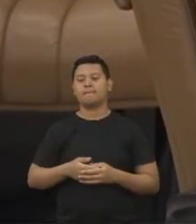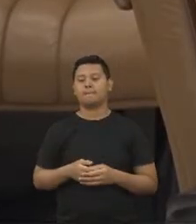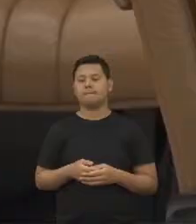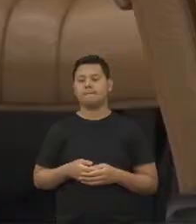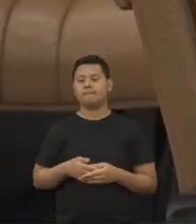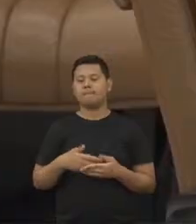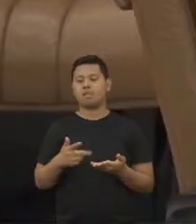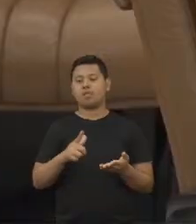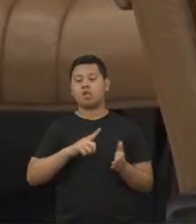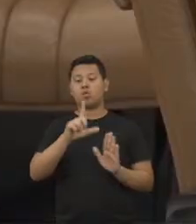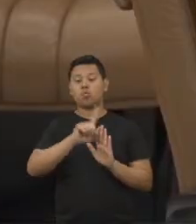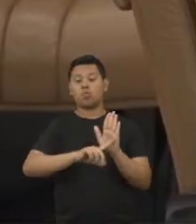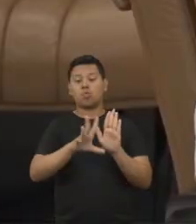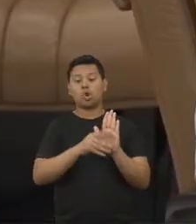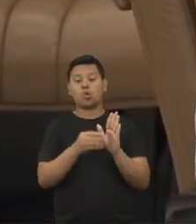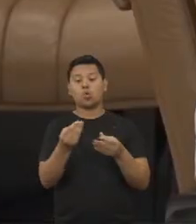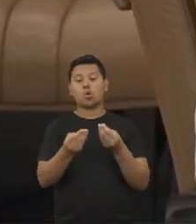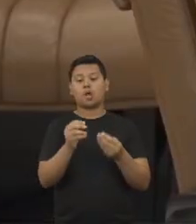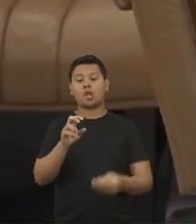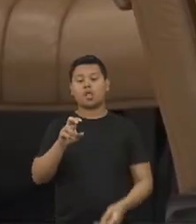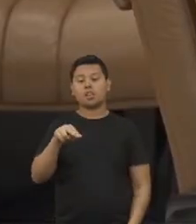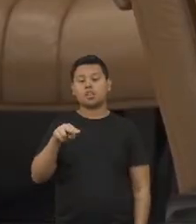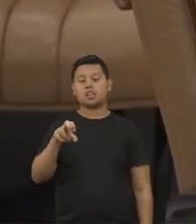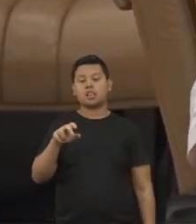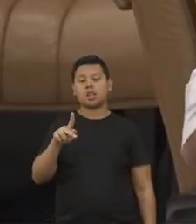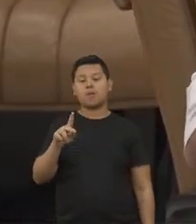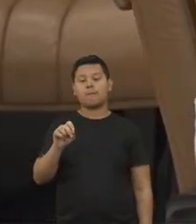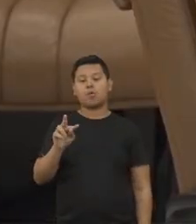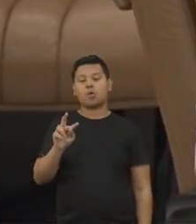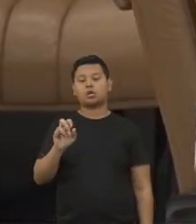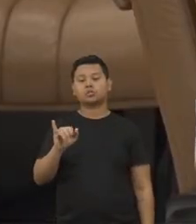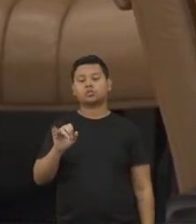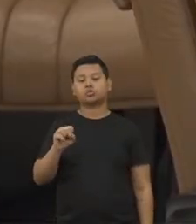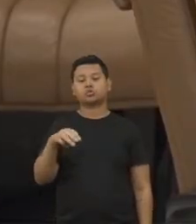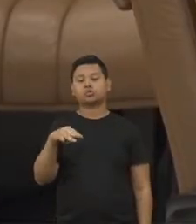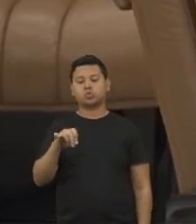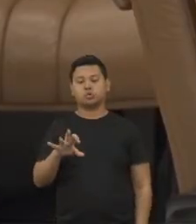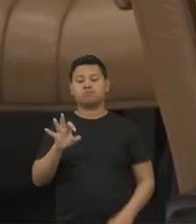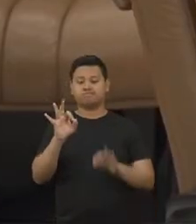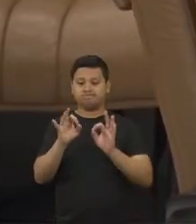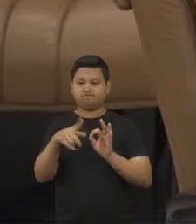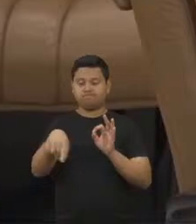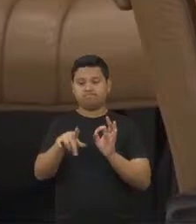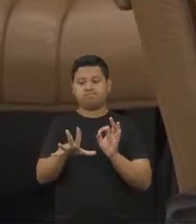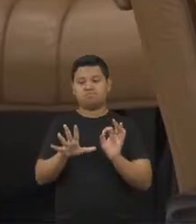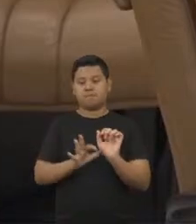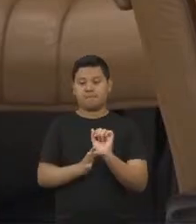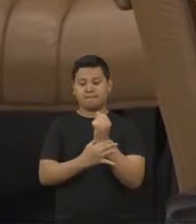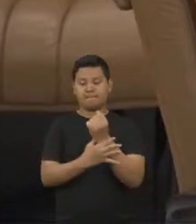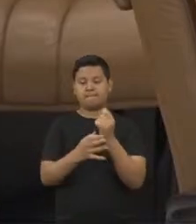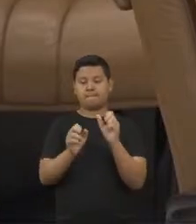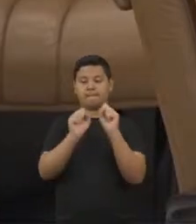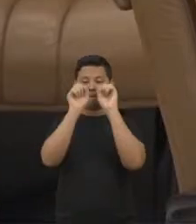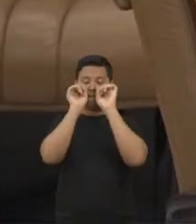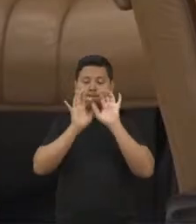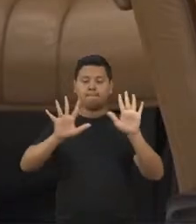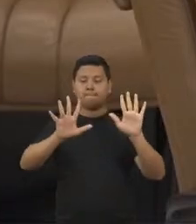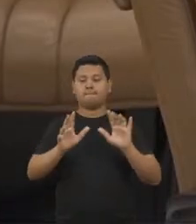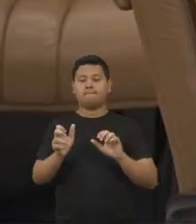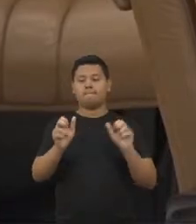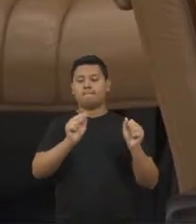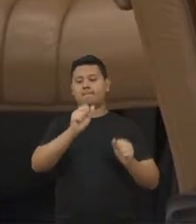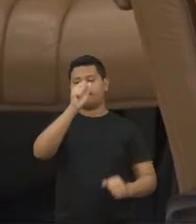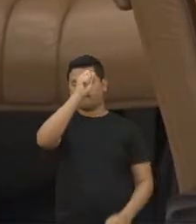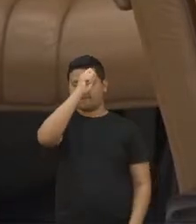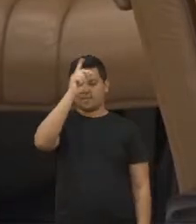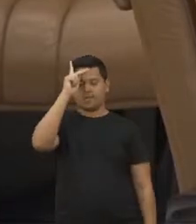casos previstos na lei como nepotismo. Isso é uma medida prática e bastante efetiva para garantir a lisura no poder público, na